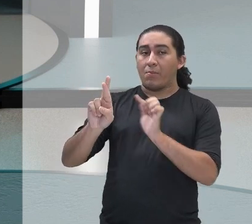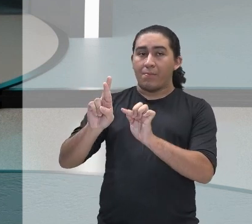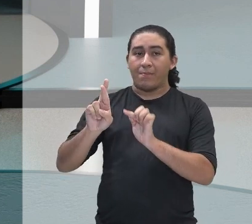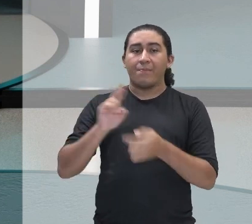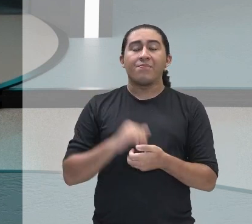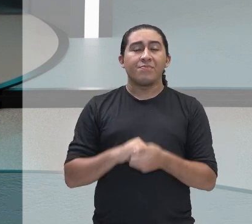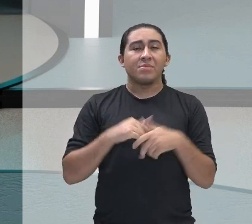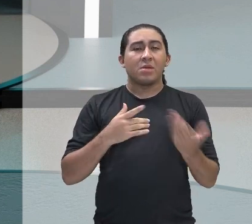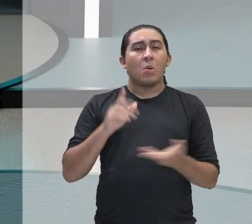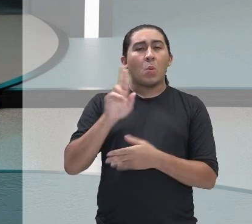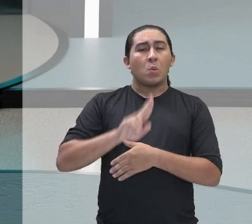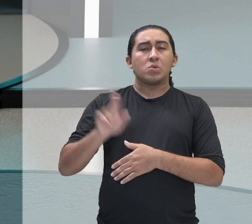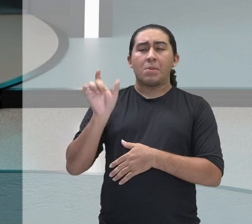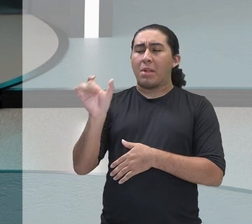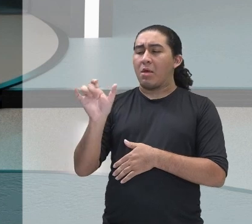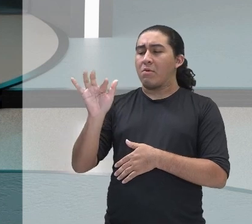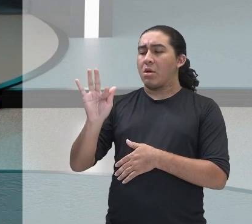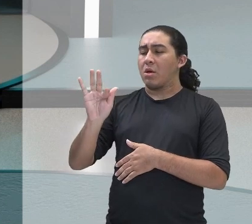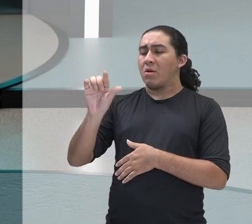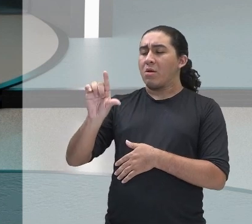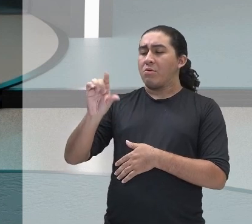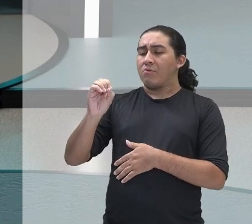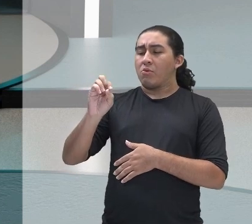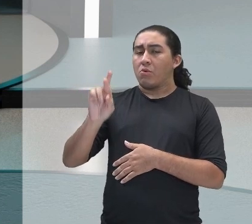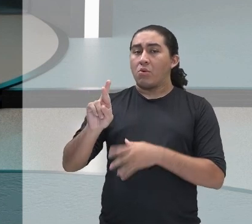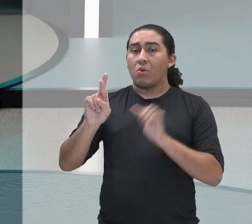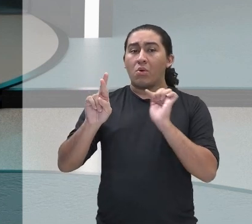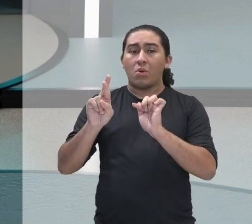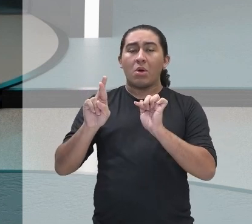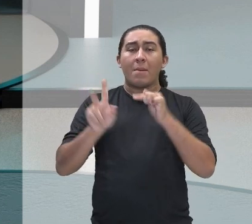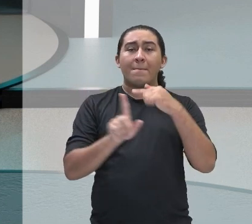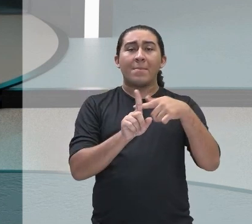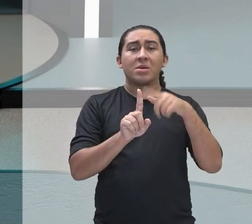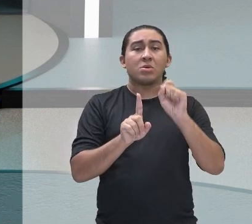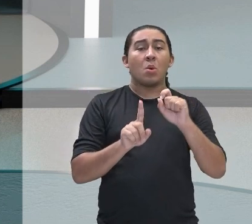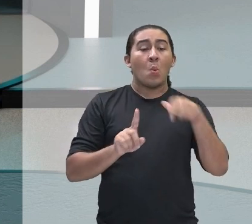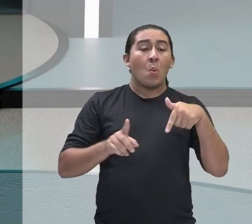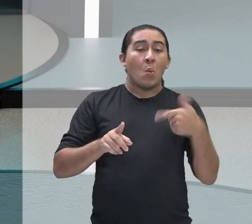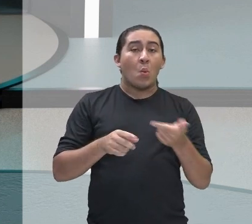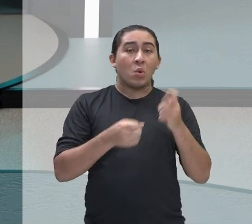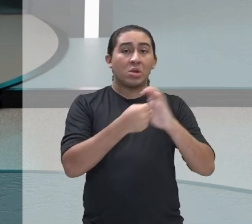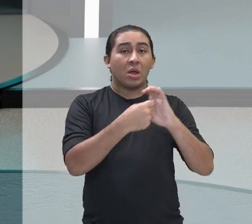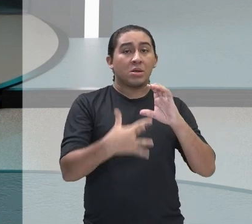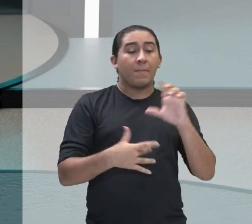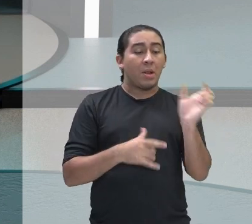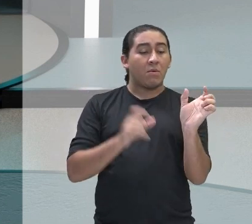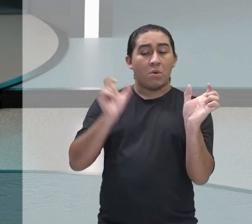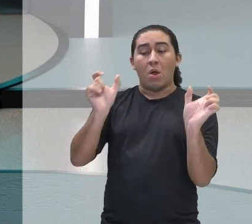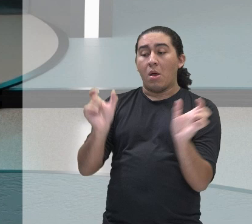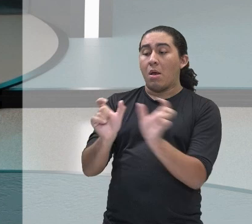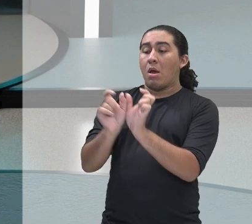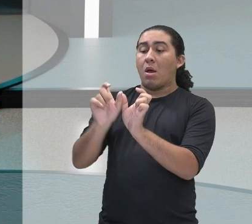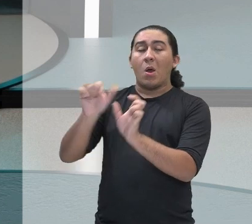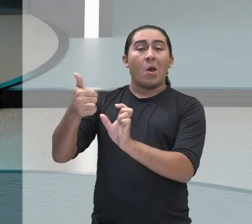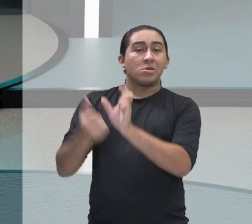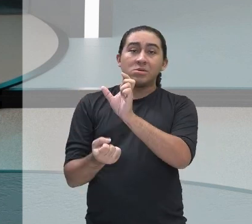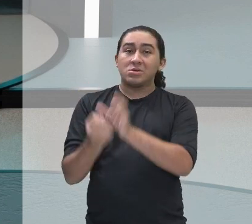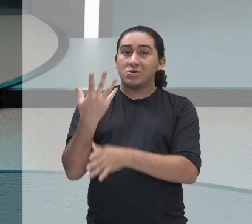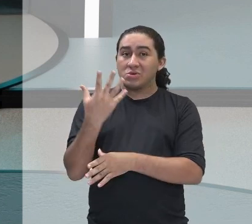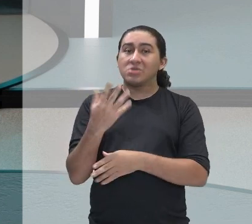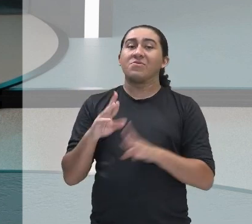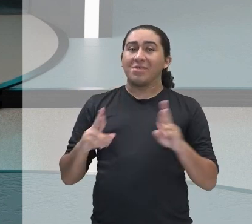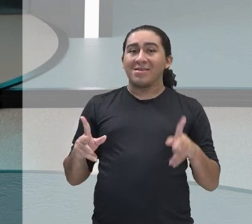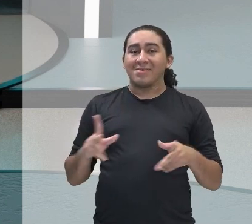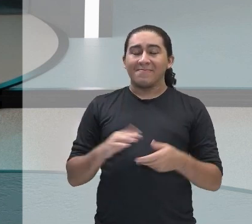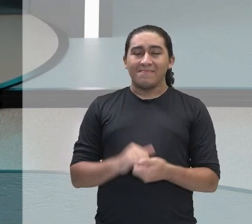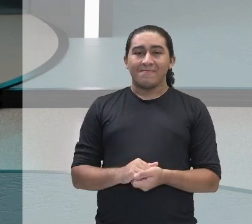da palavra flor, nós vamos acrescentar outros elementos que formarão outras palavras.